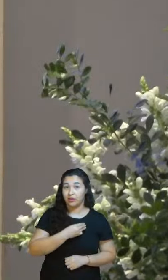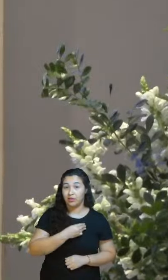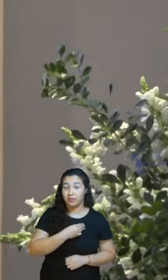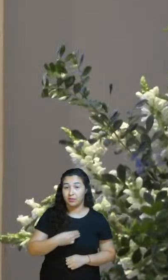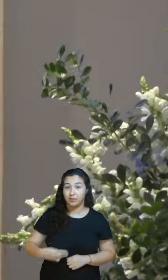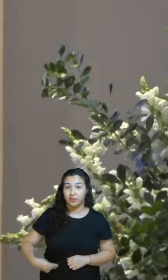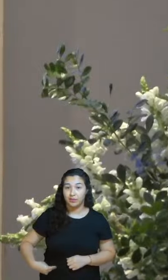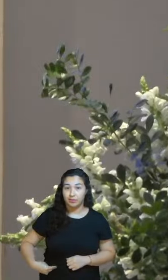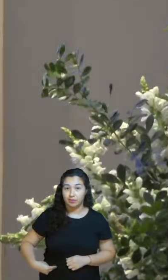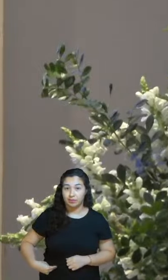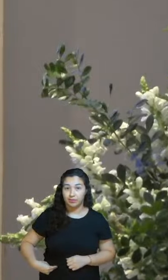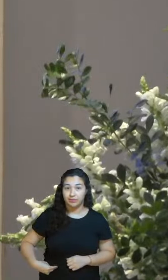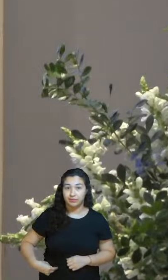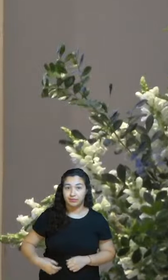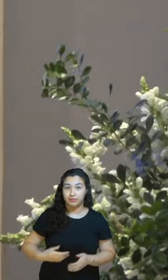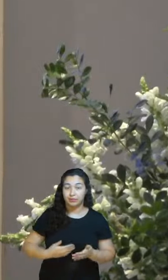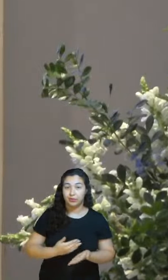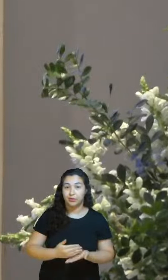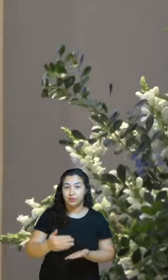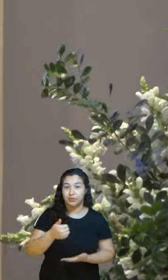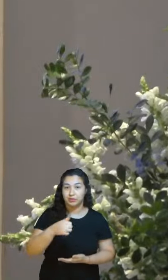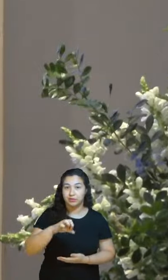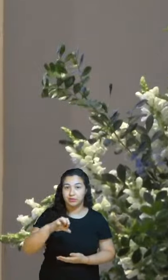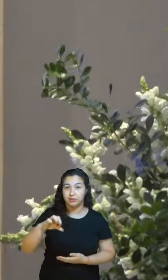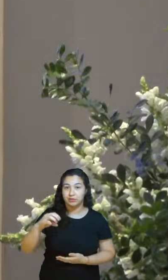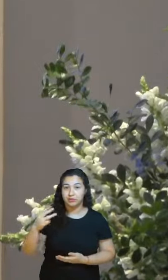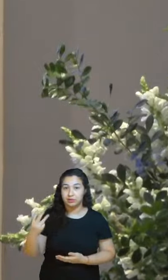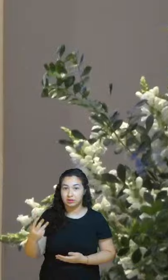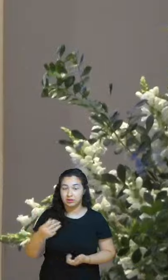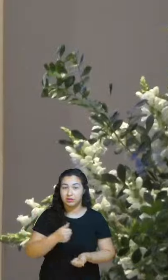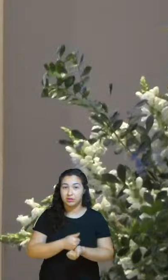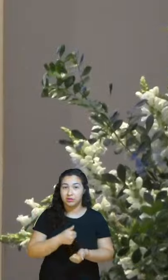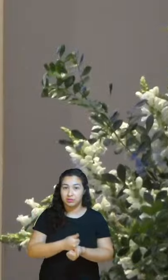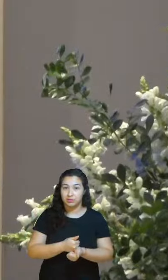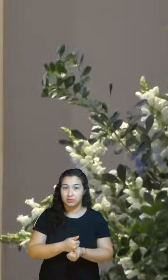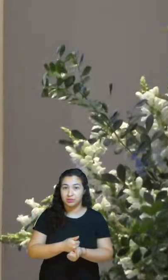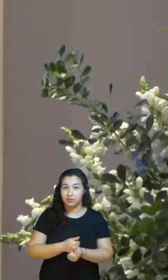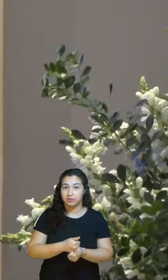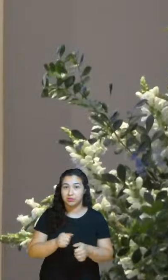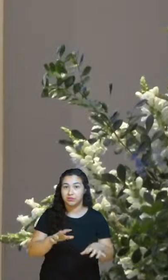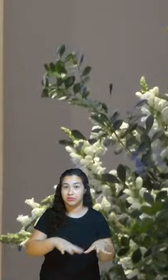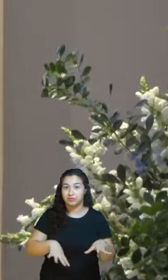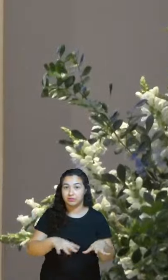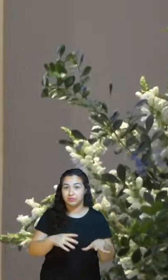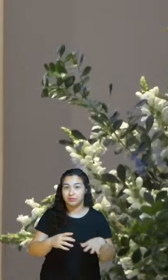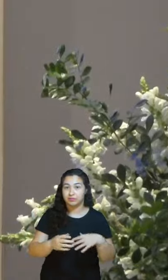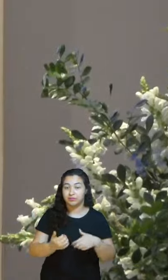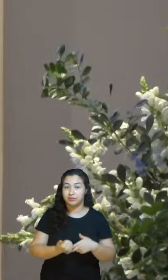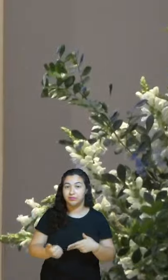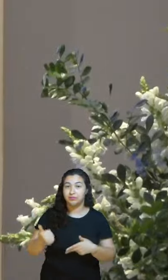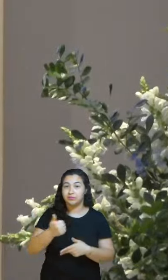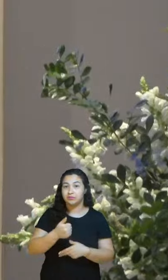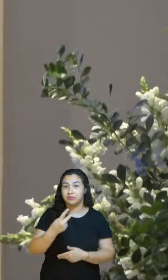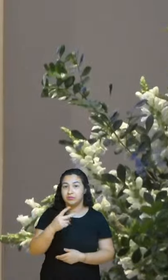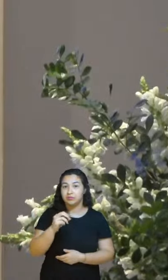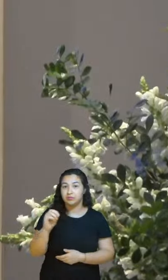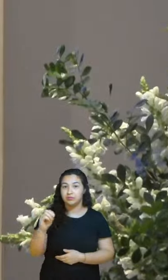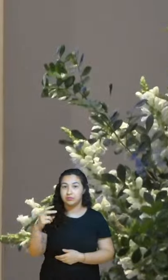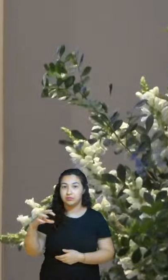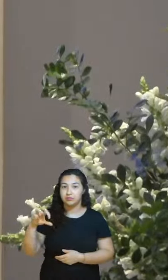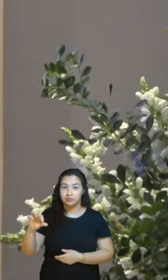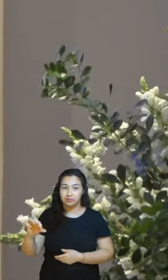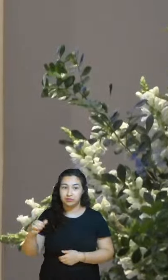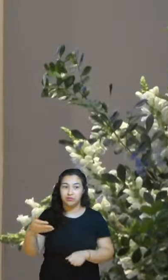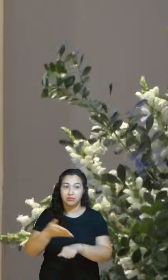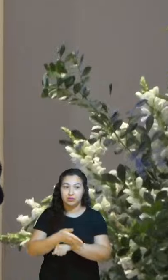1993 sendo promovido a Desembargador do tribunal regional em 2009 atuou em diversas